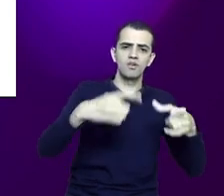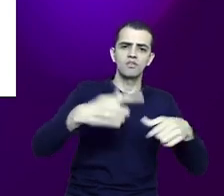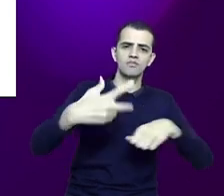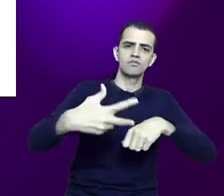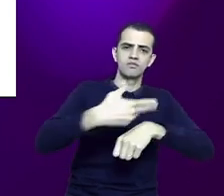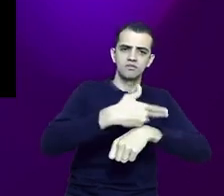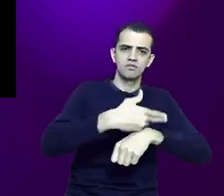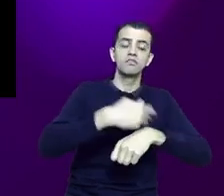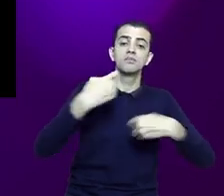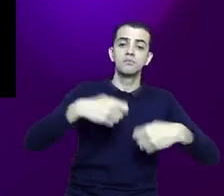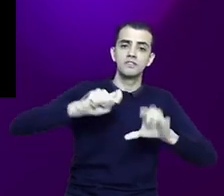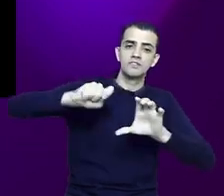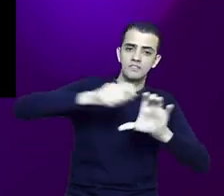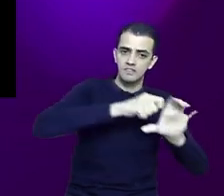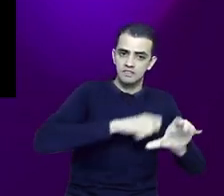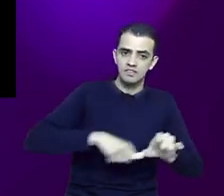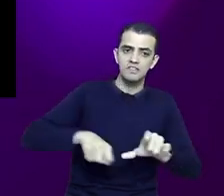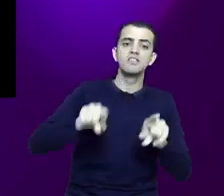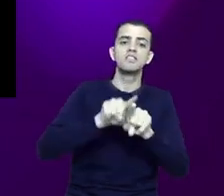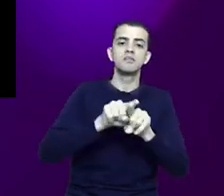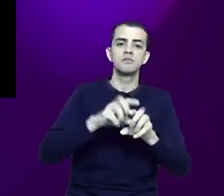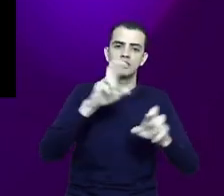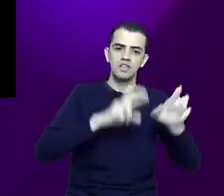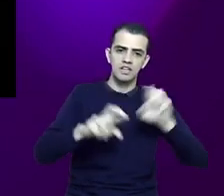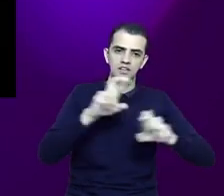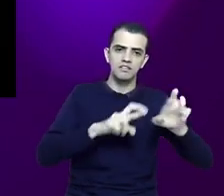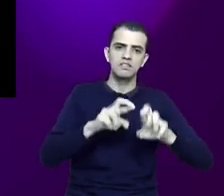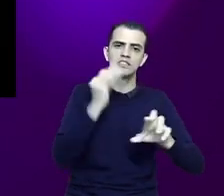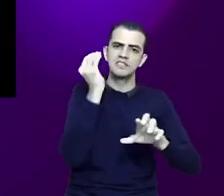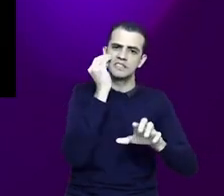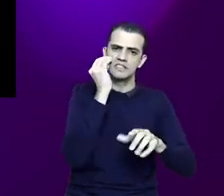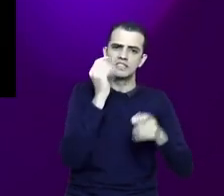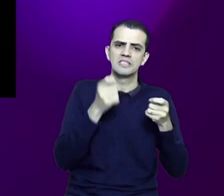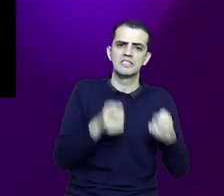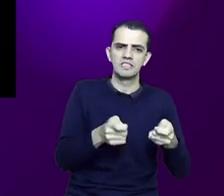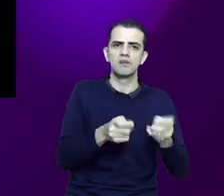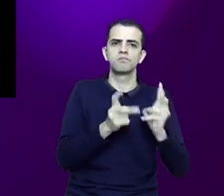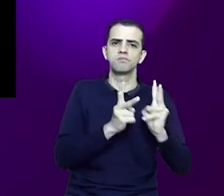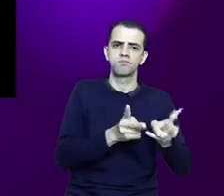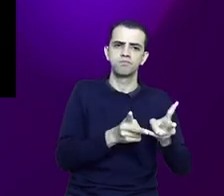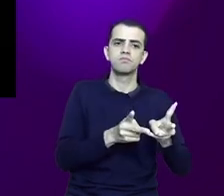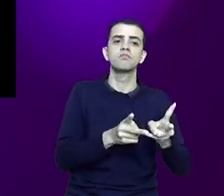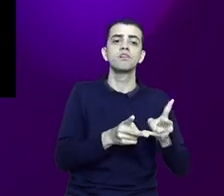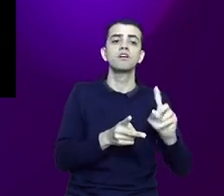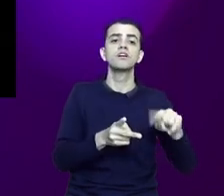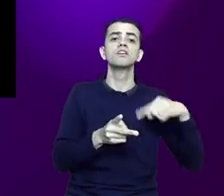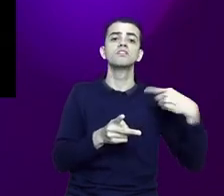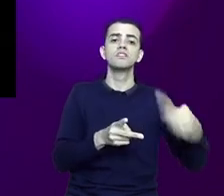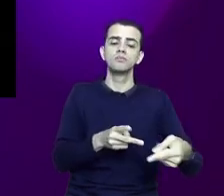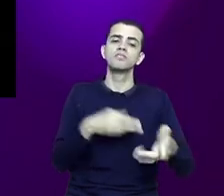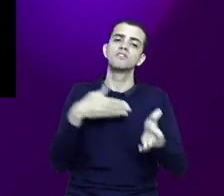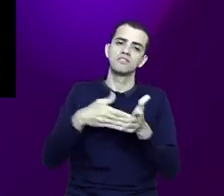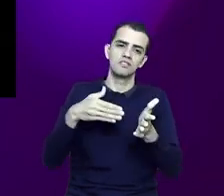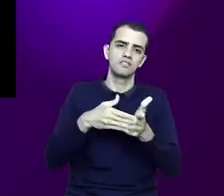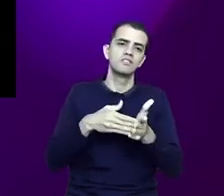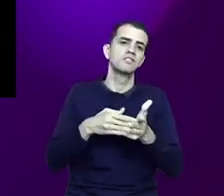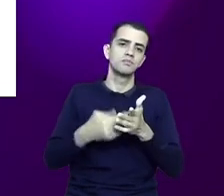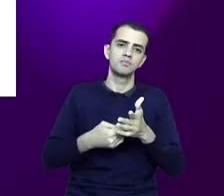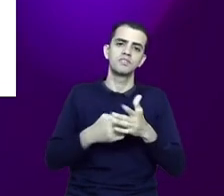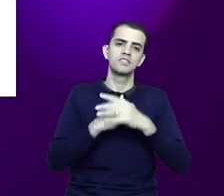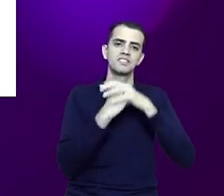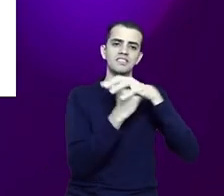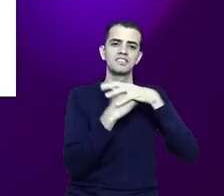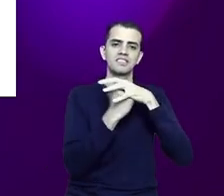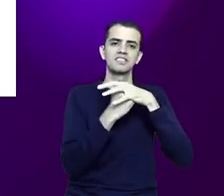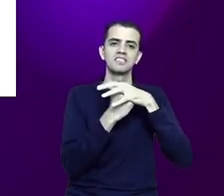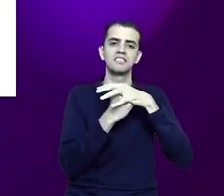fazer tanto a fixação quanto a revisão, testamos a estabilidade do componente, felizmente estava estável, só que a gente tem todo o desafio de fazer uma fixação sem desviar